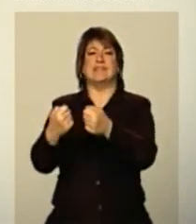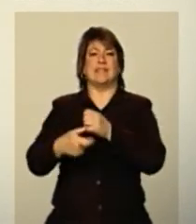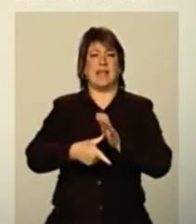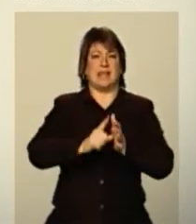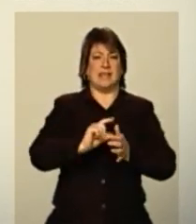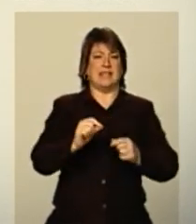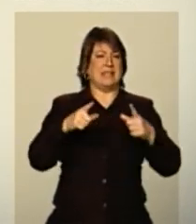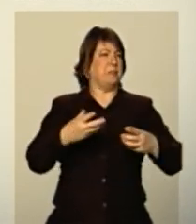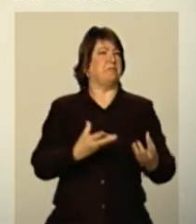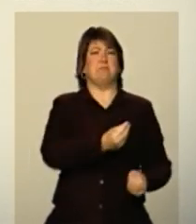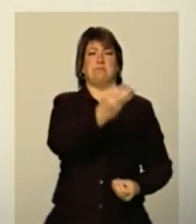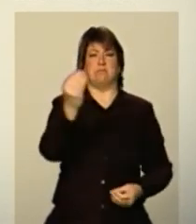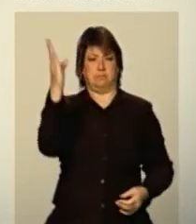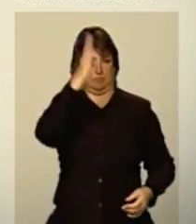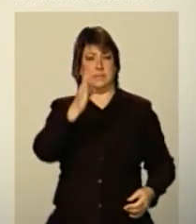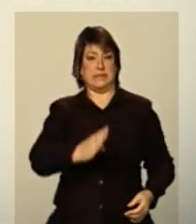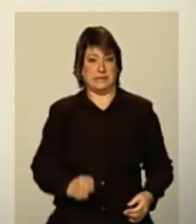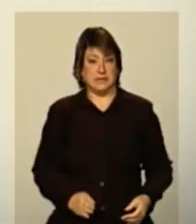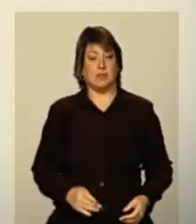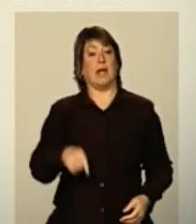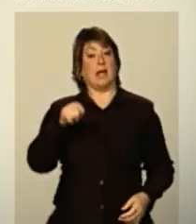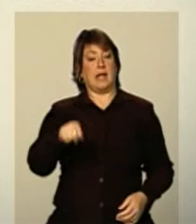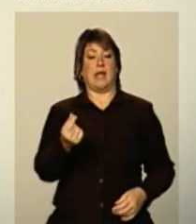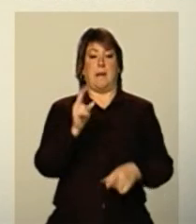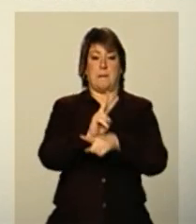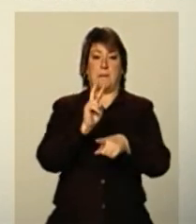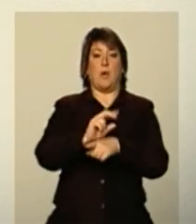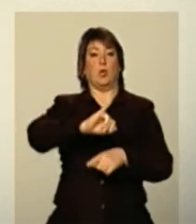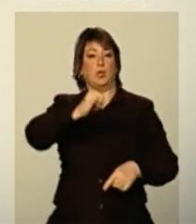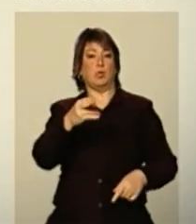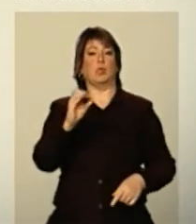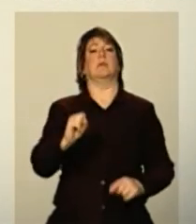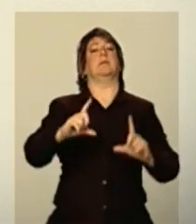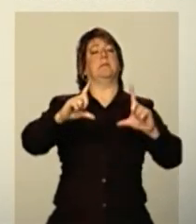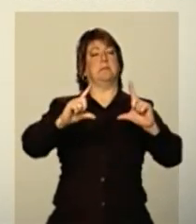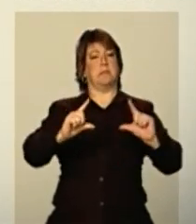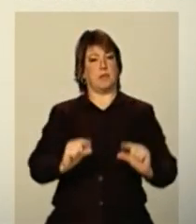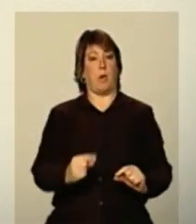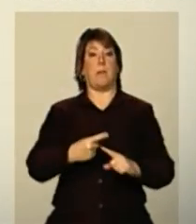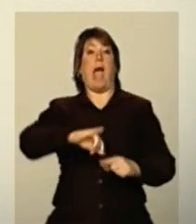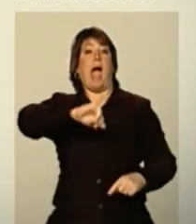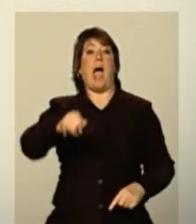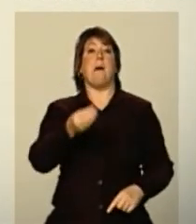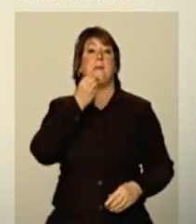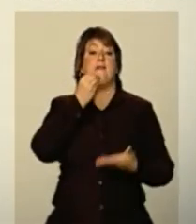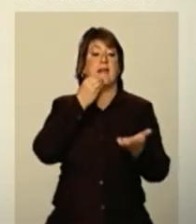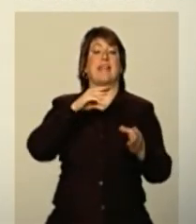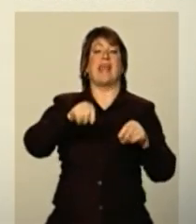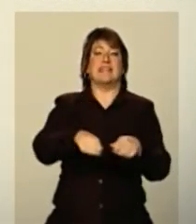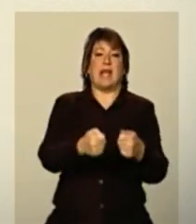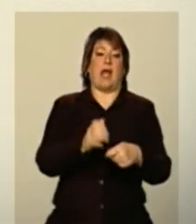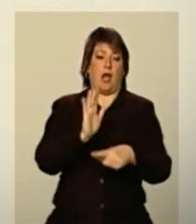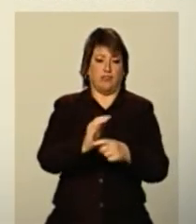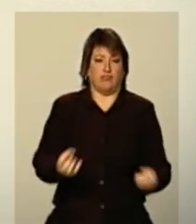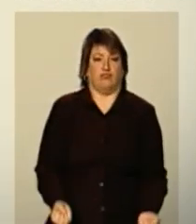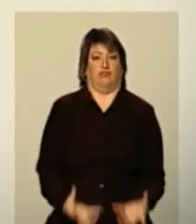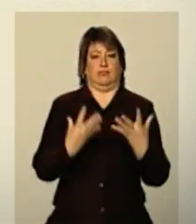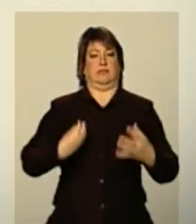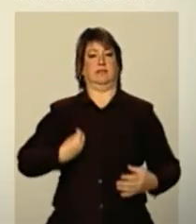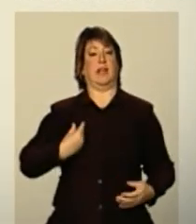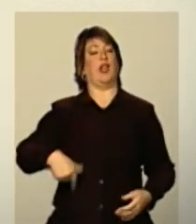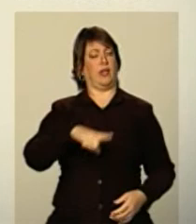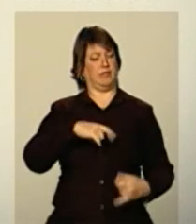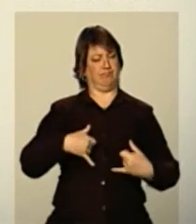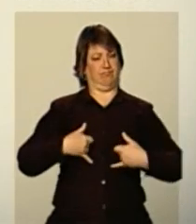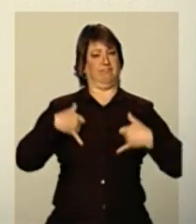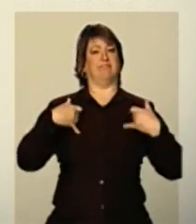existem milhares de hectares no Brasil, os empréstimos vão ter juros ainda menores. Temos muito